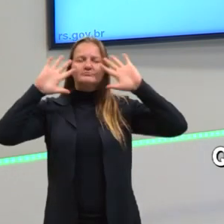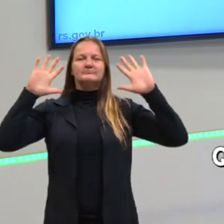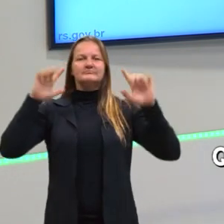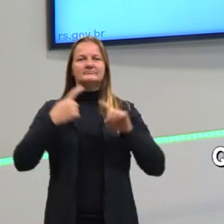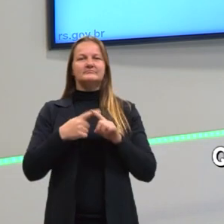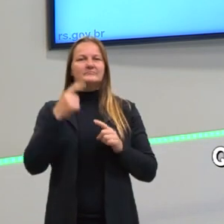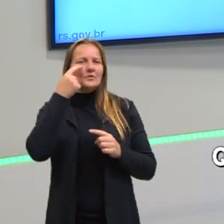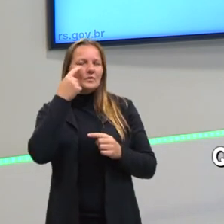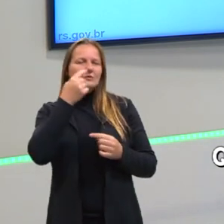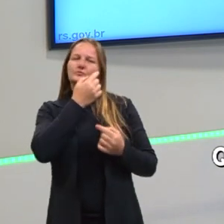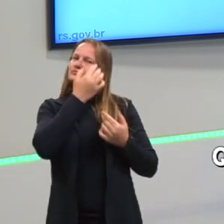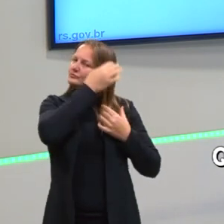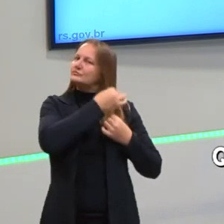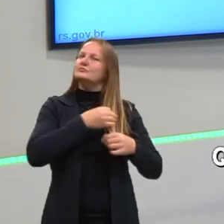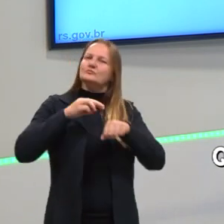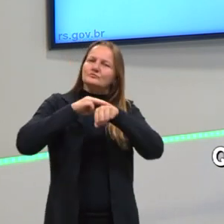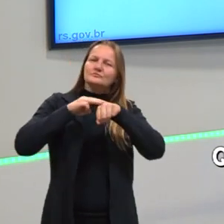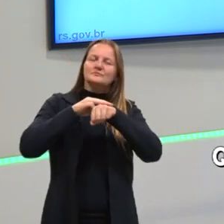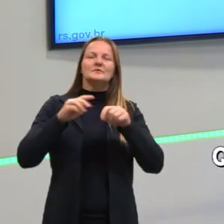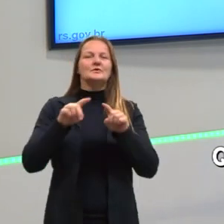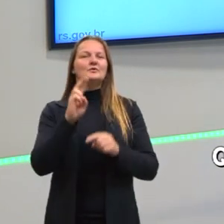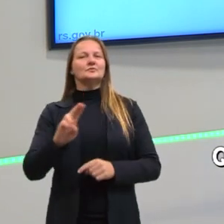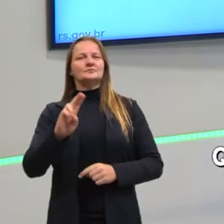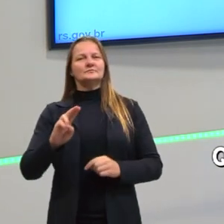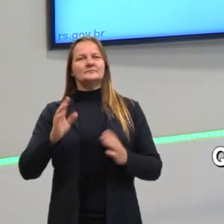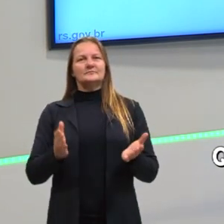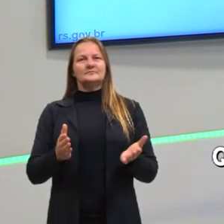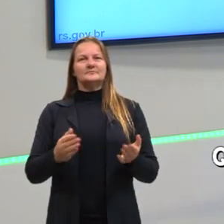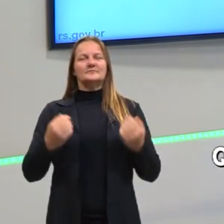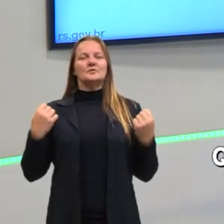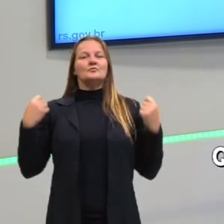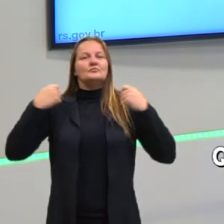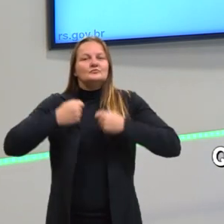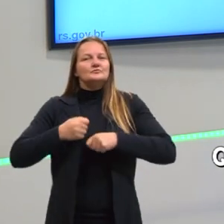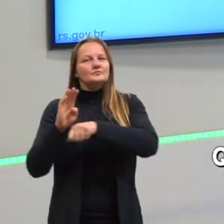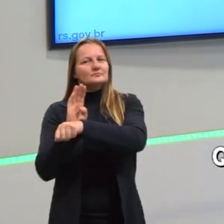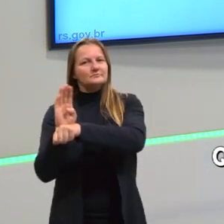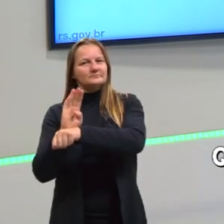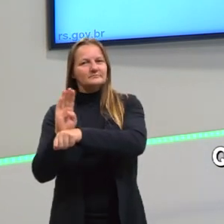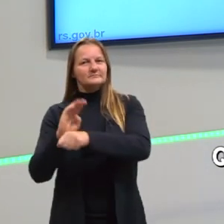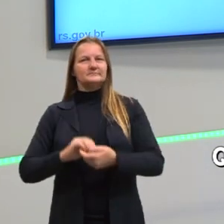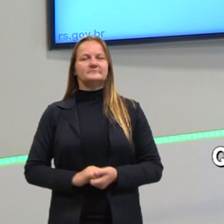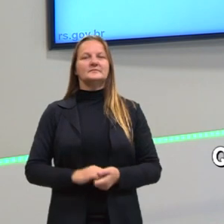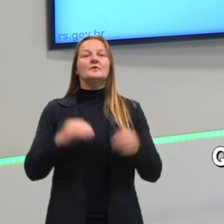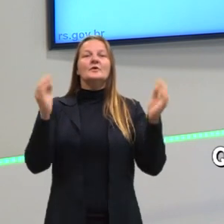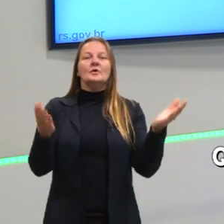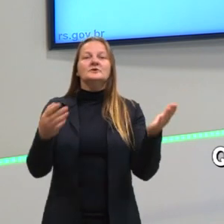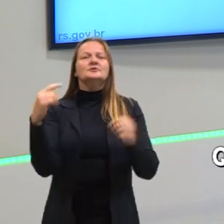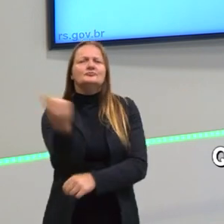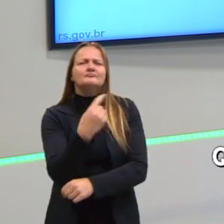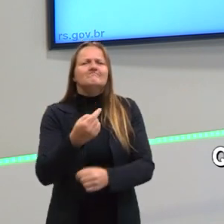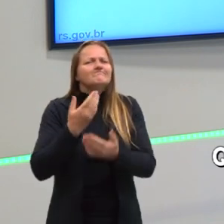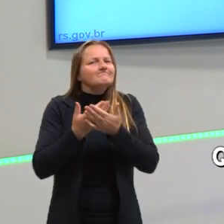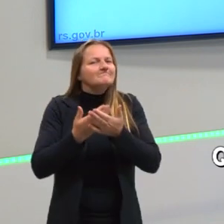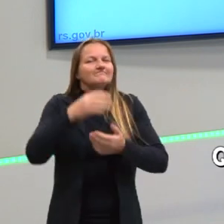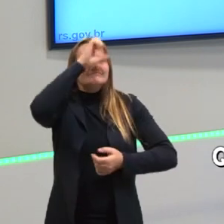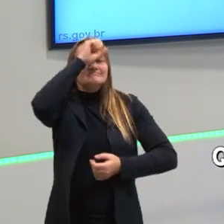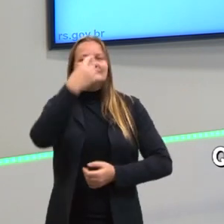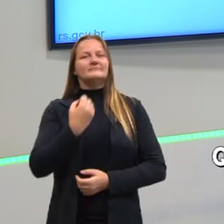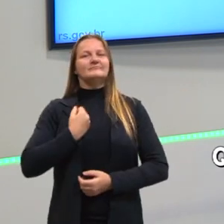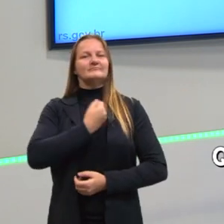olhos e cabelos castanhos e sou vestindo um casaco bege hoje nós vamos ver a aula